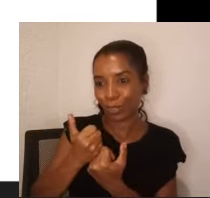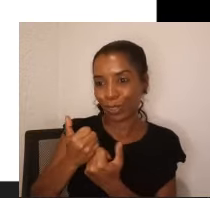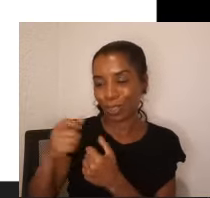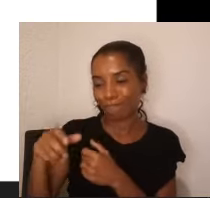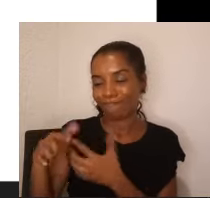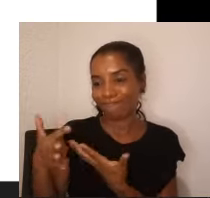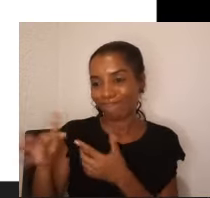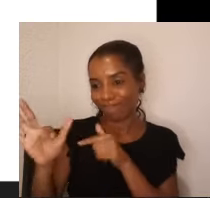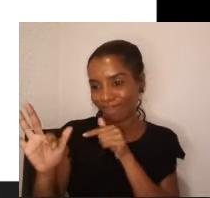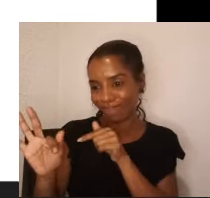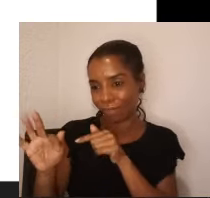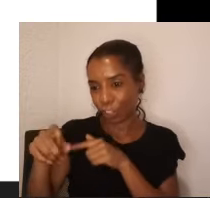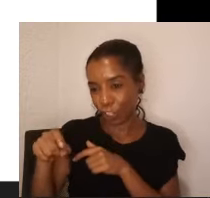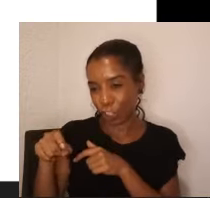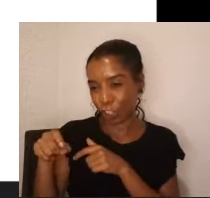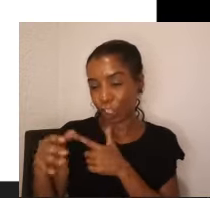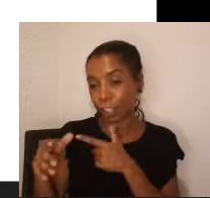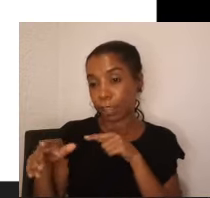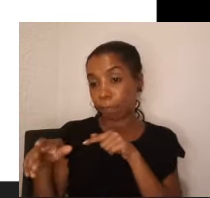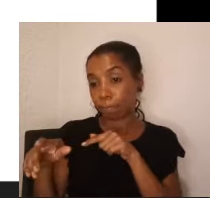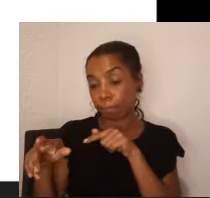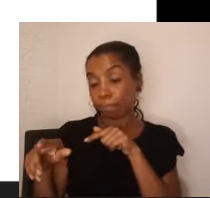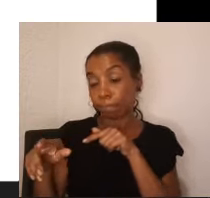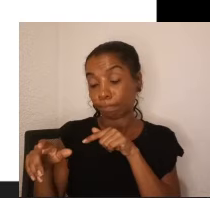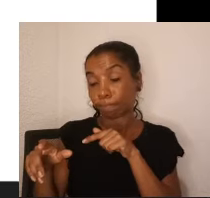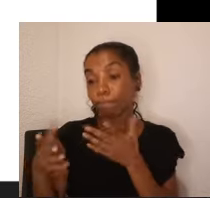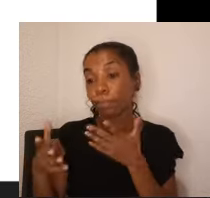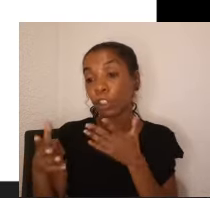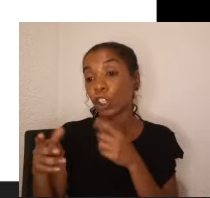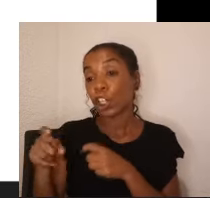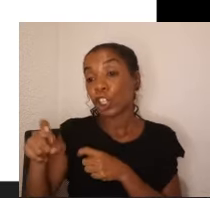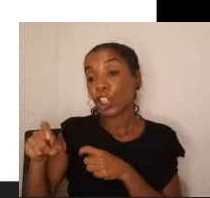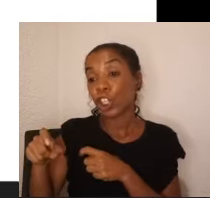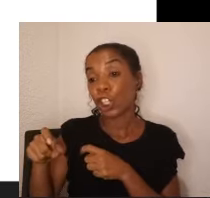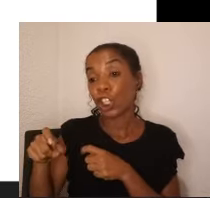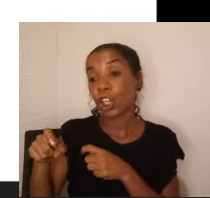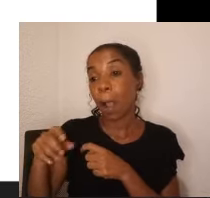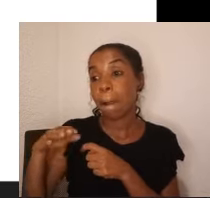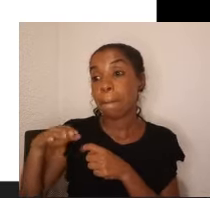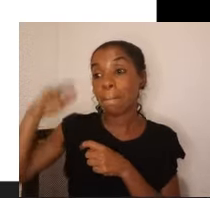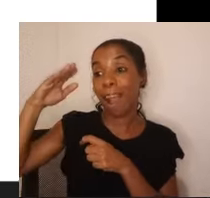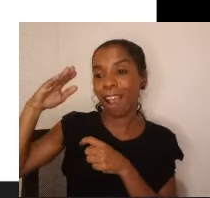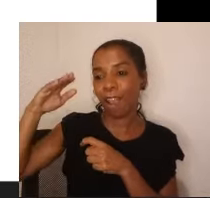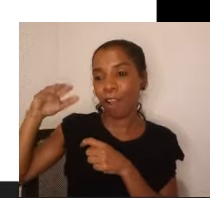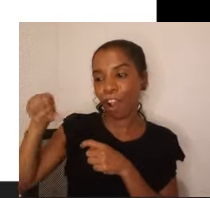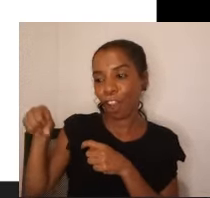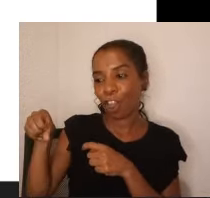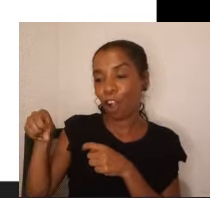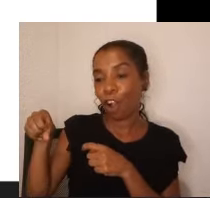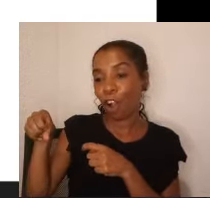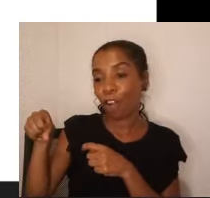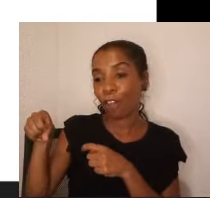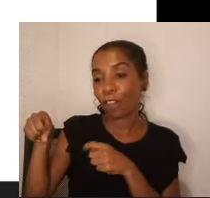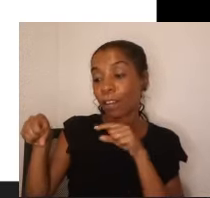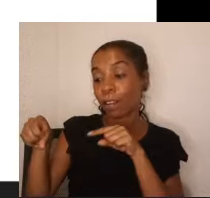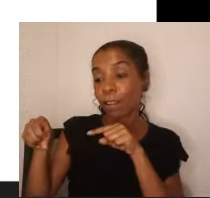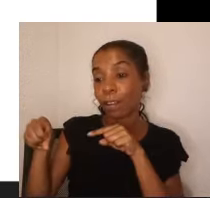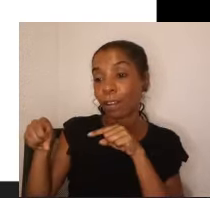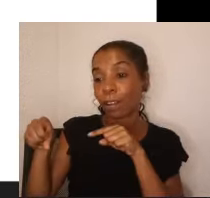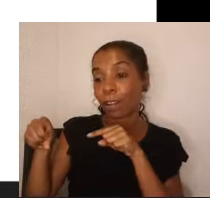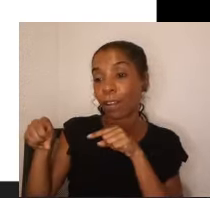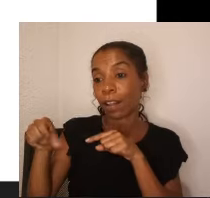tá incluso nesse caso aqui, né, quando x é maior do que 9, a função vale log de x